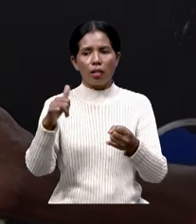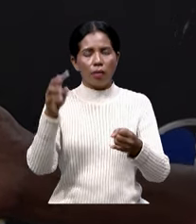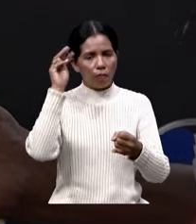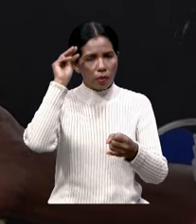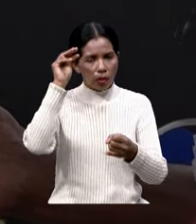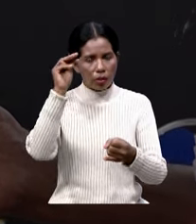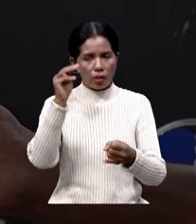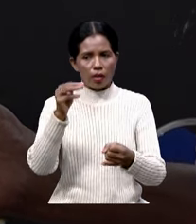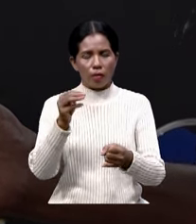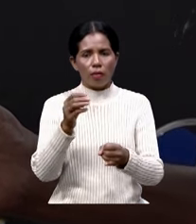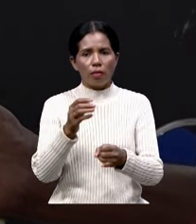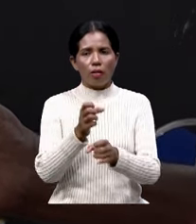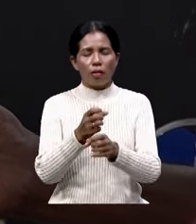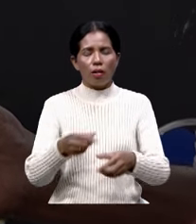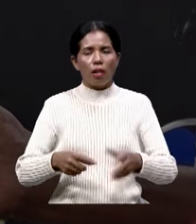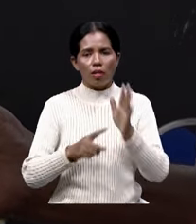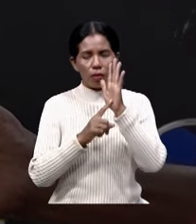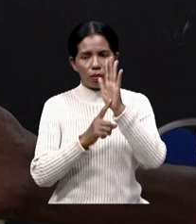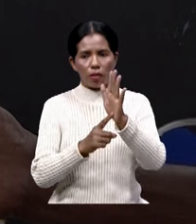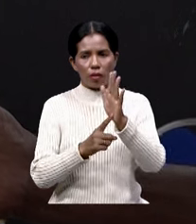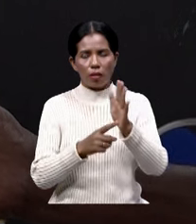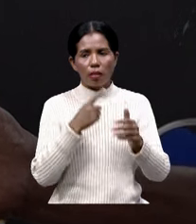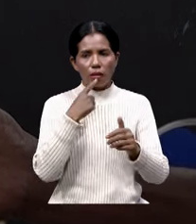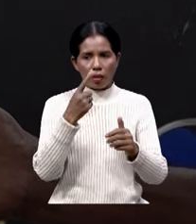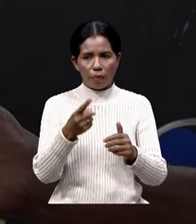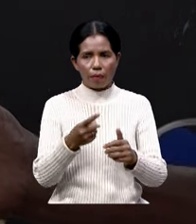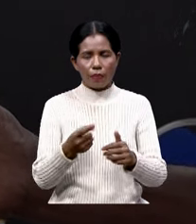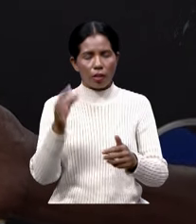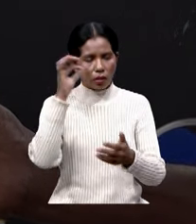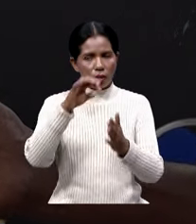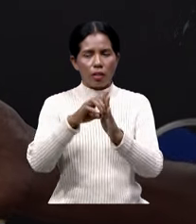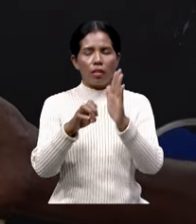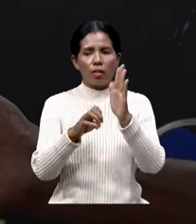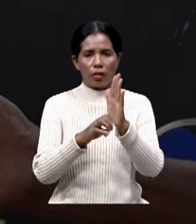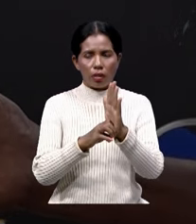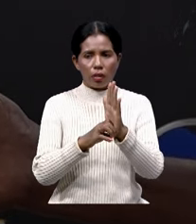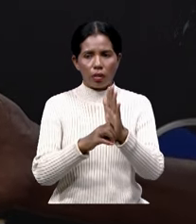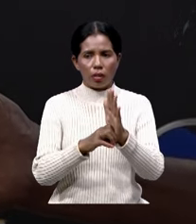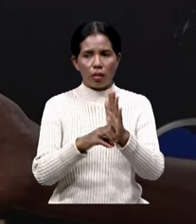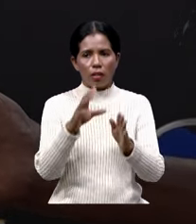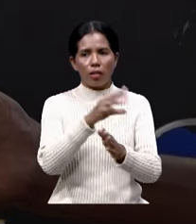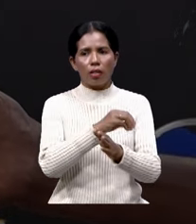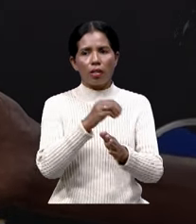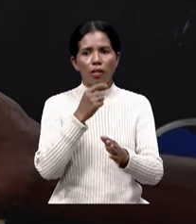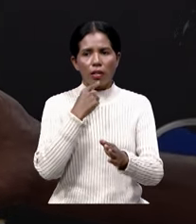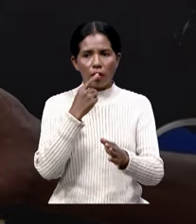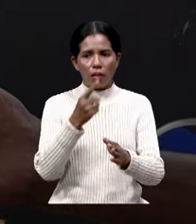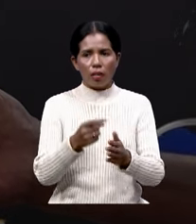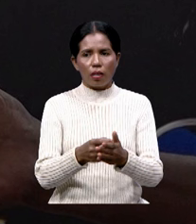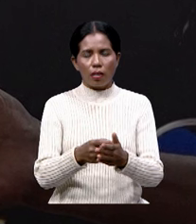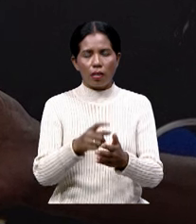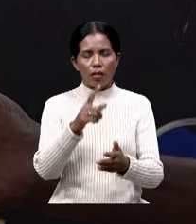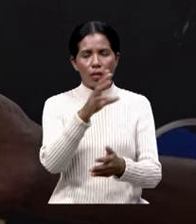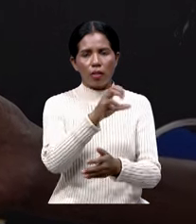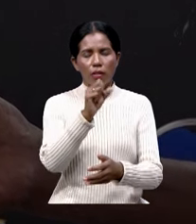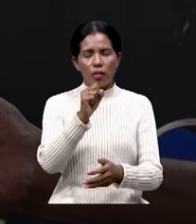Ministério Fosai, orienta, e Secretário Estado, Sua Excelência Secretário Estado, tu com minha